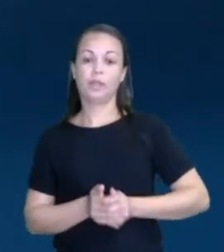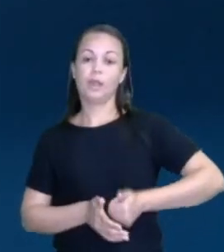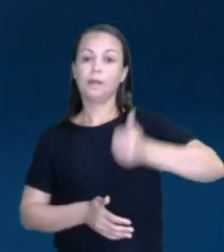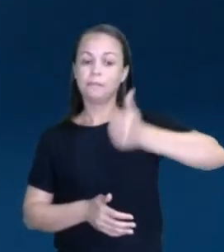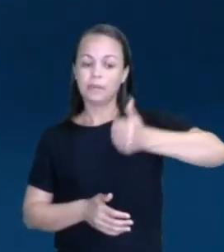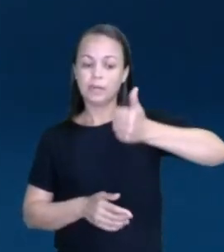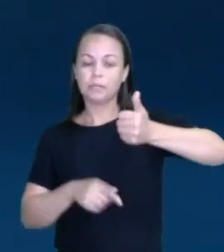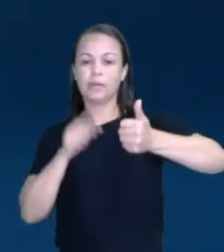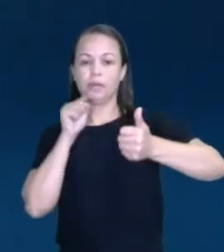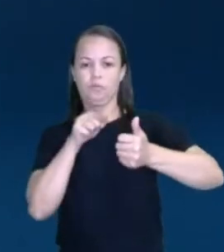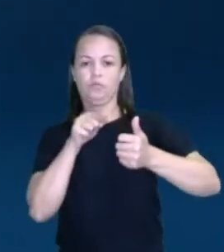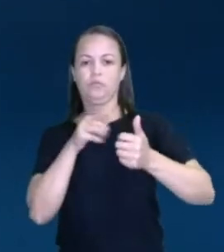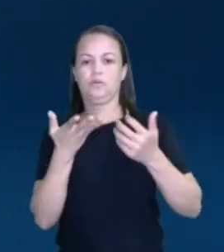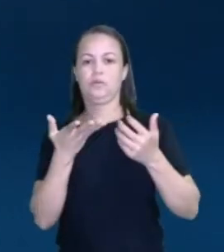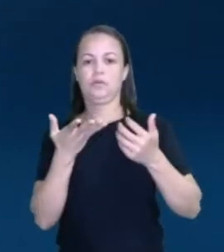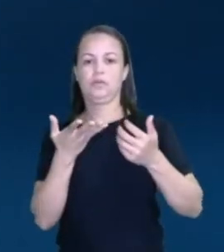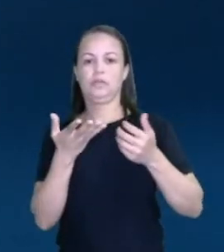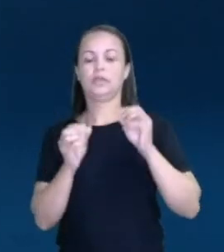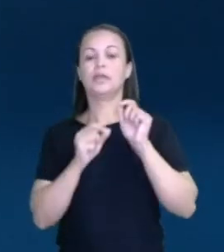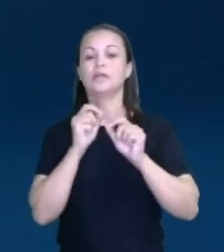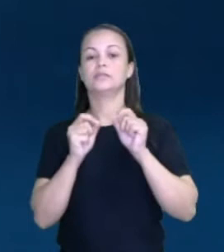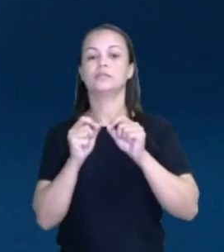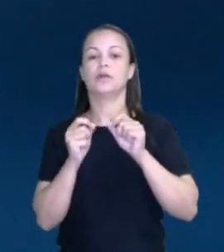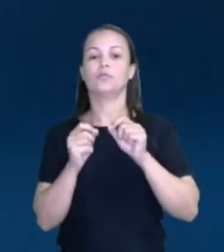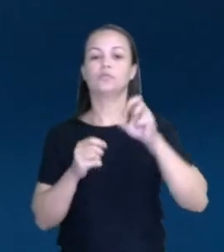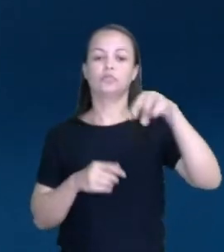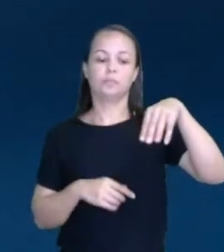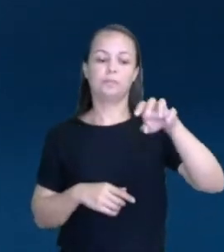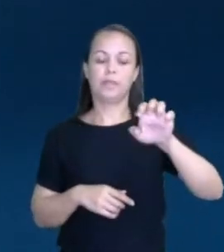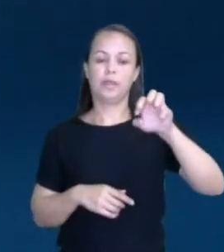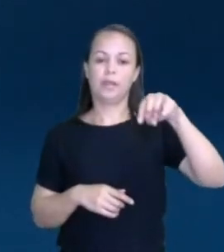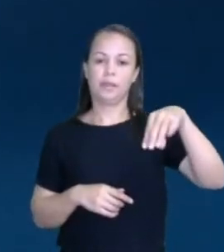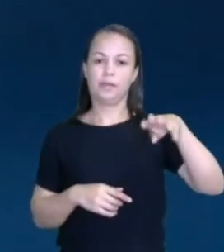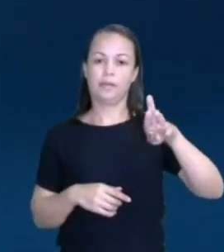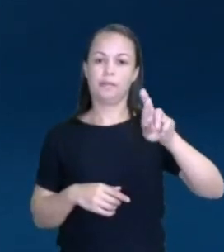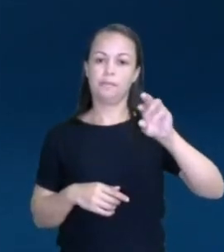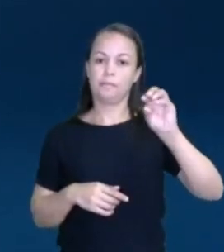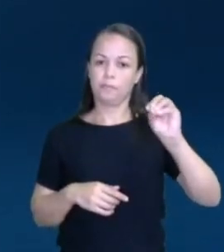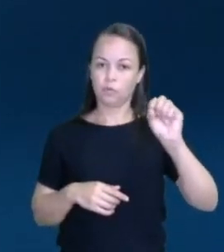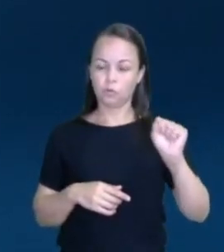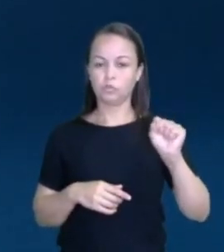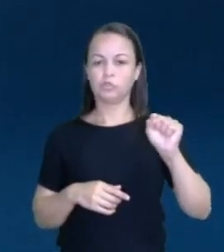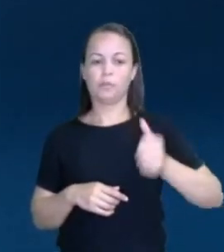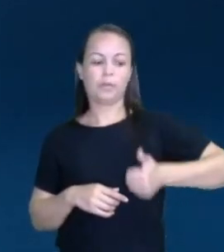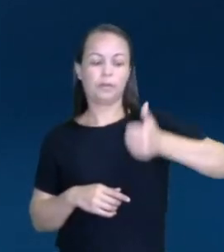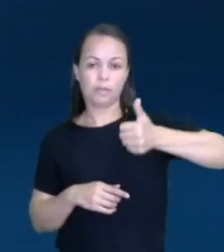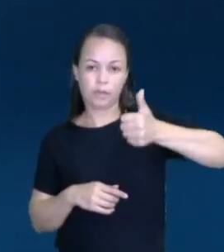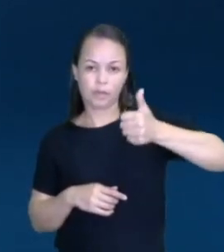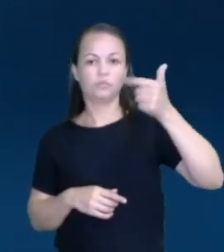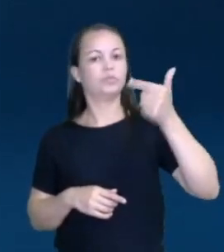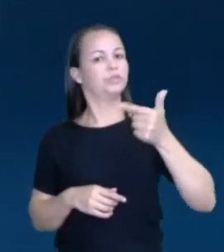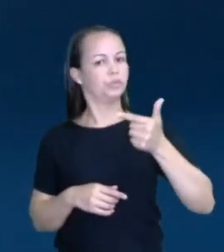identificar quem são os membros. Primeiro membro e segundo